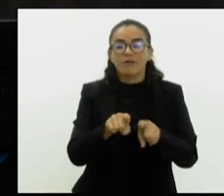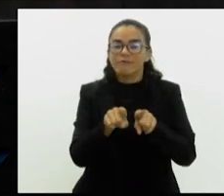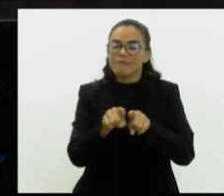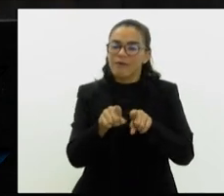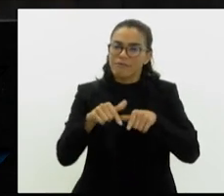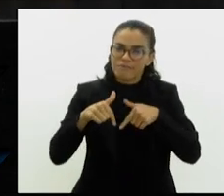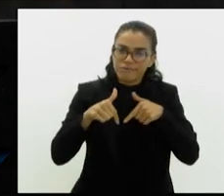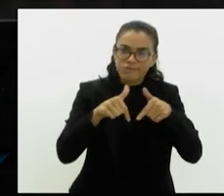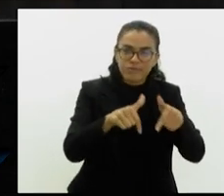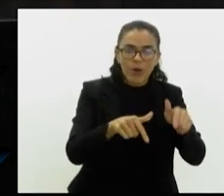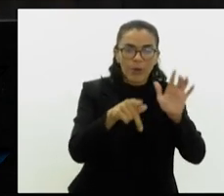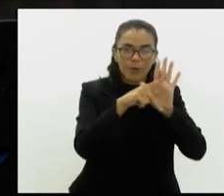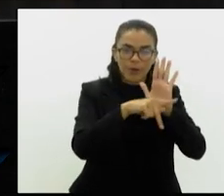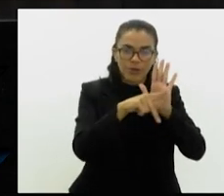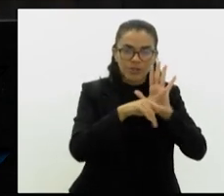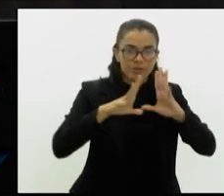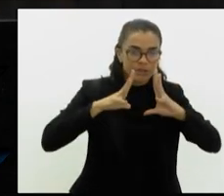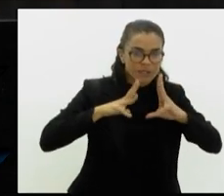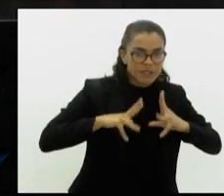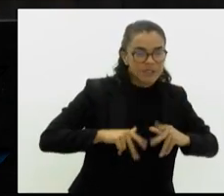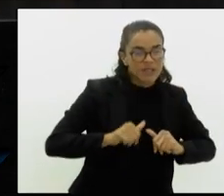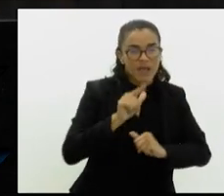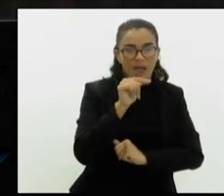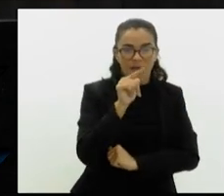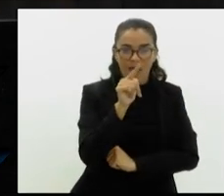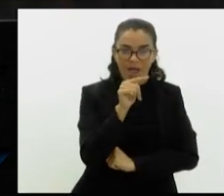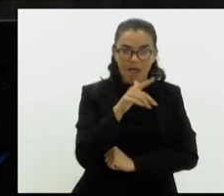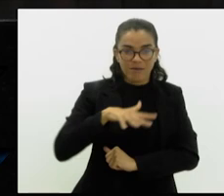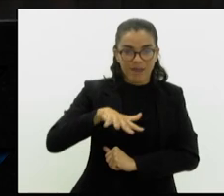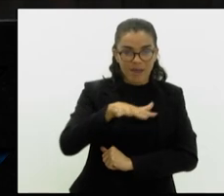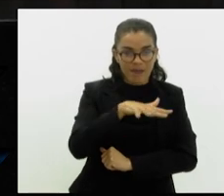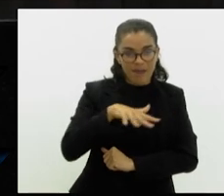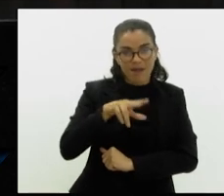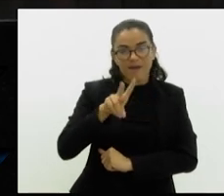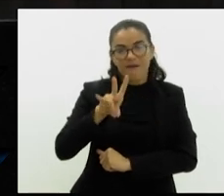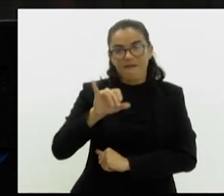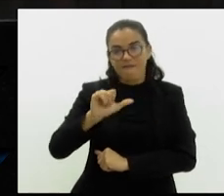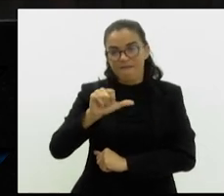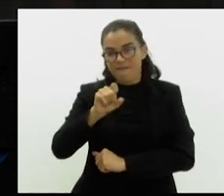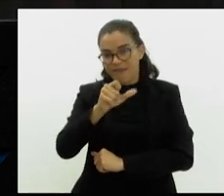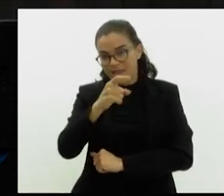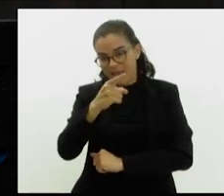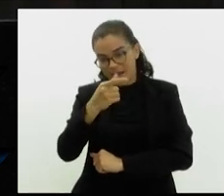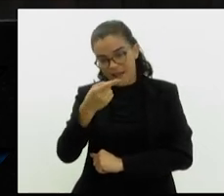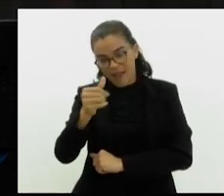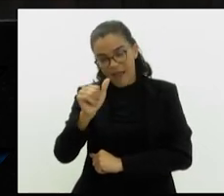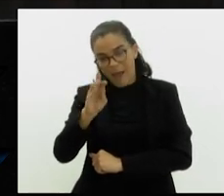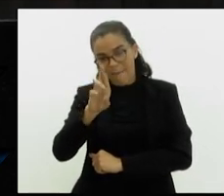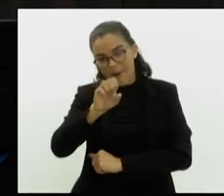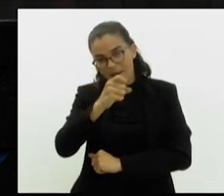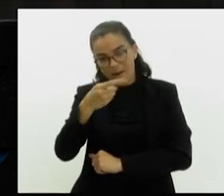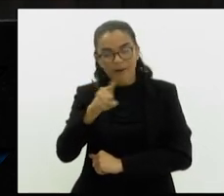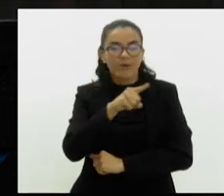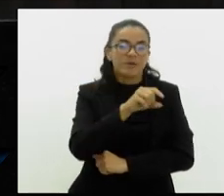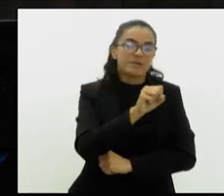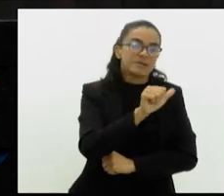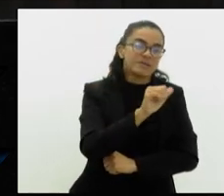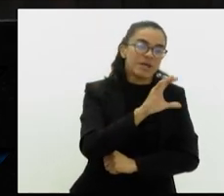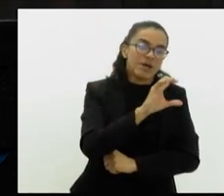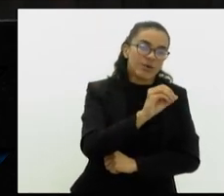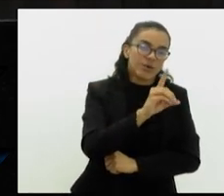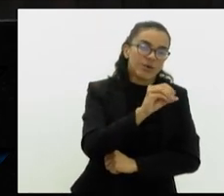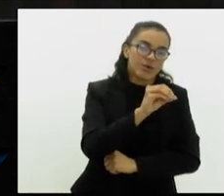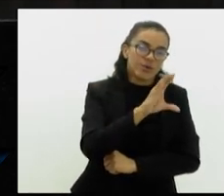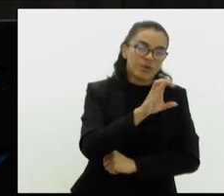deste projeto de saneamento na Vila do Abraão assim como no saco do céu ilia grande e assim como